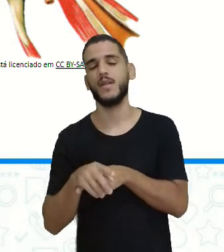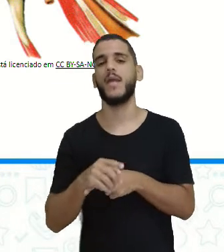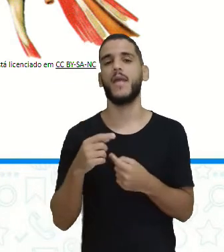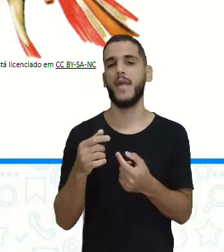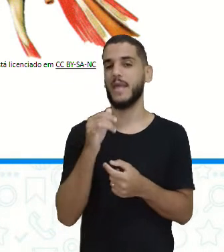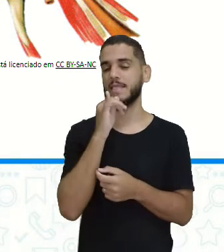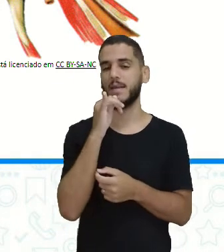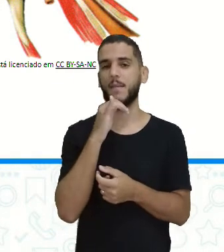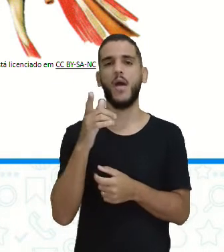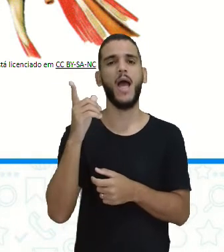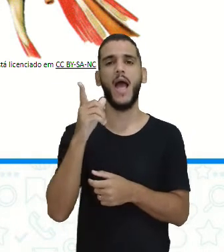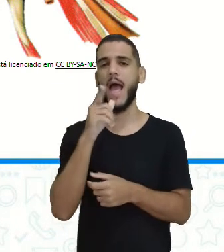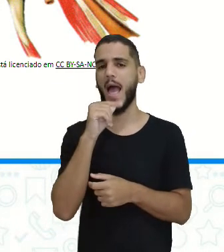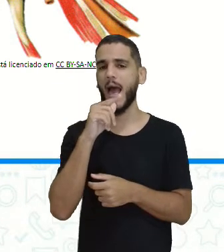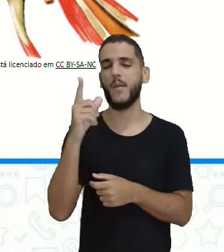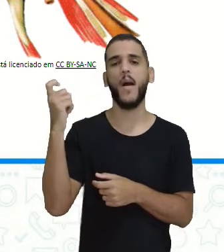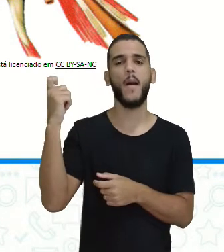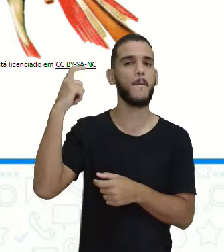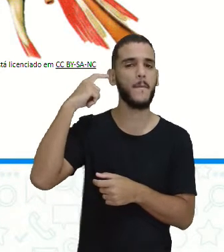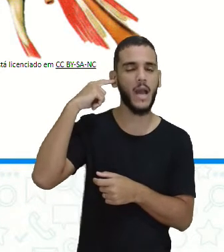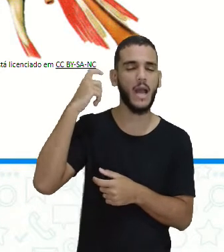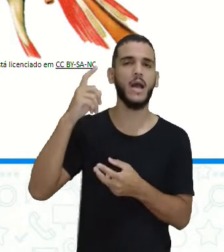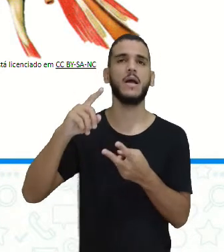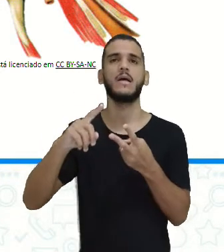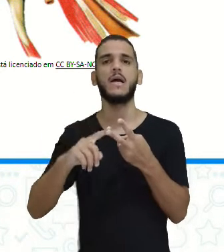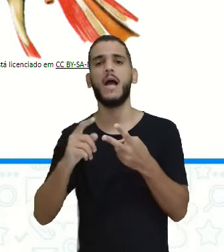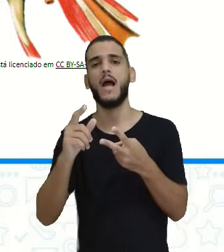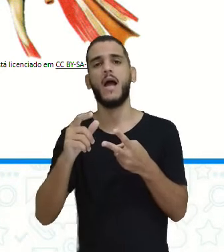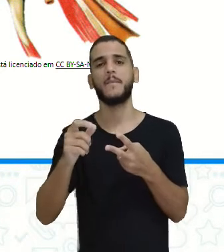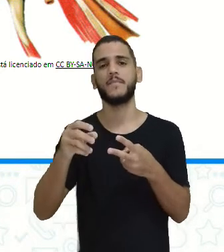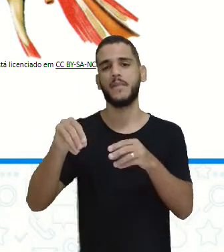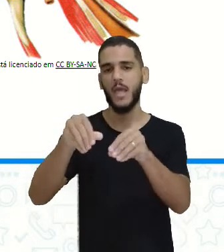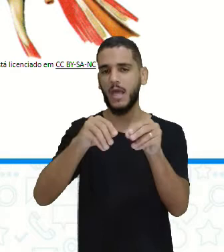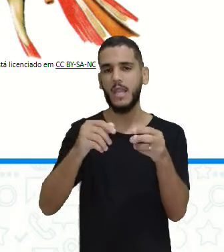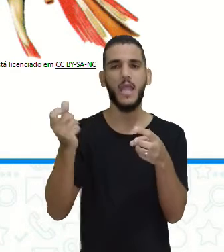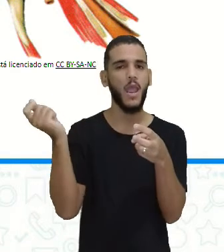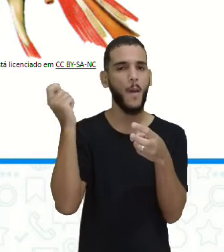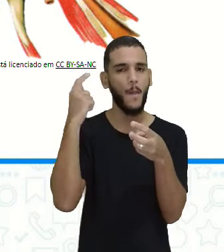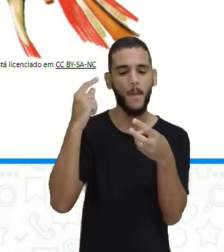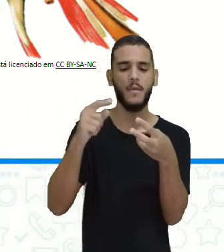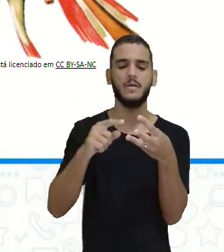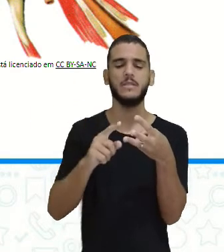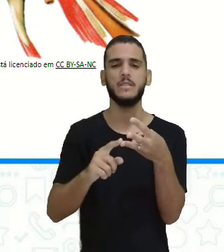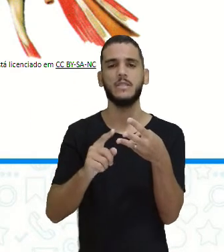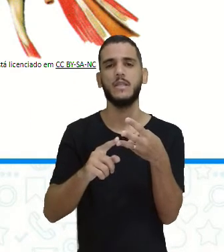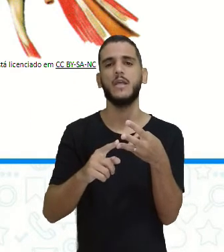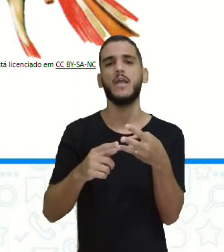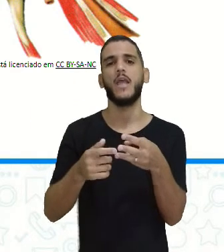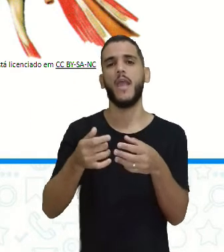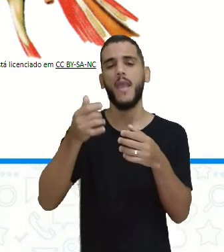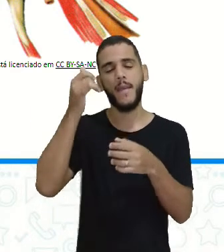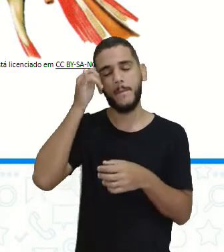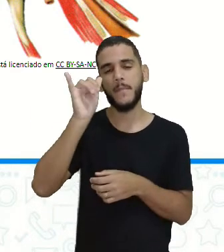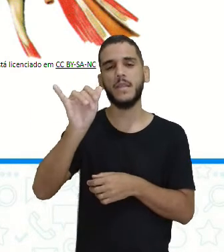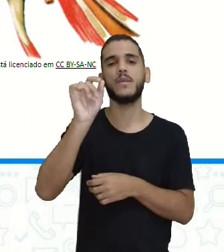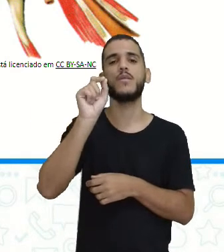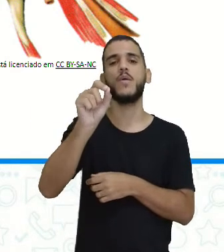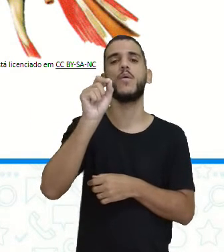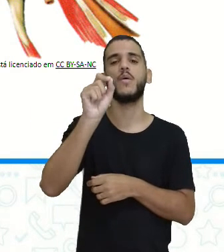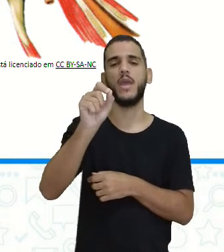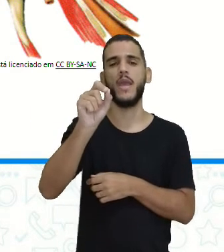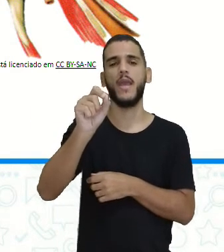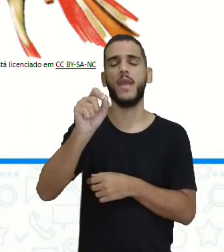água, poeira e partículas de areia, impedindo danos ao tímpano. Pouca produção de cera resulta em pele seca